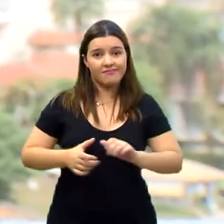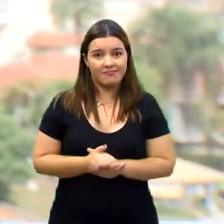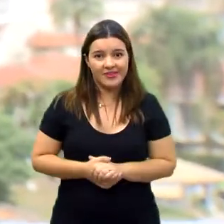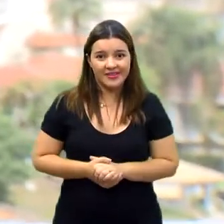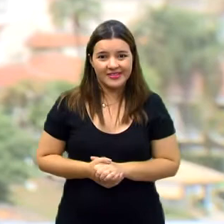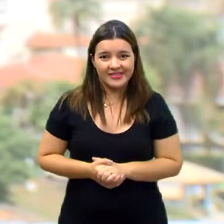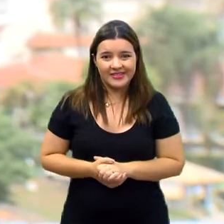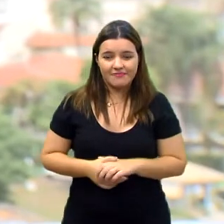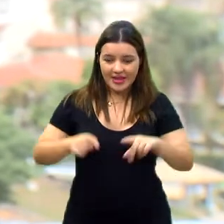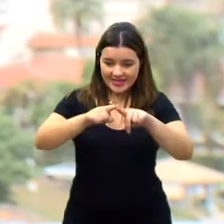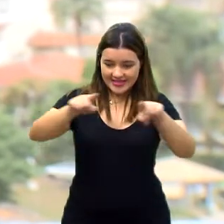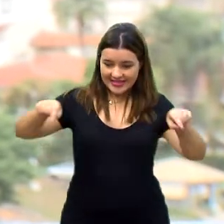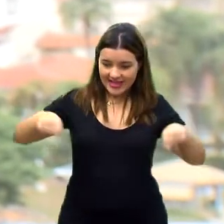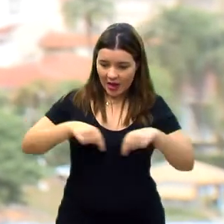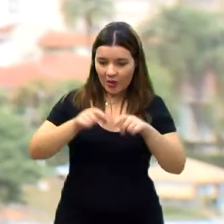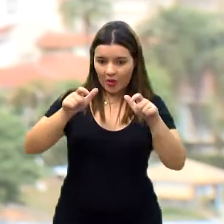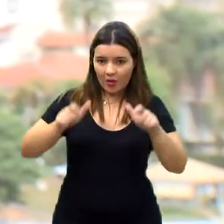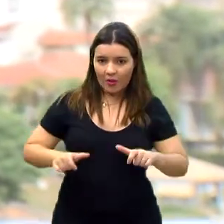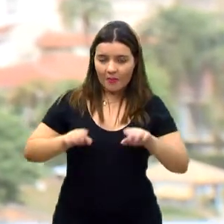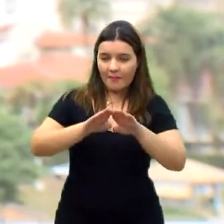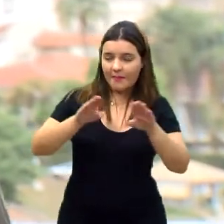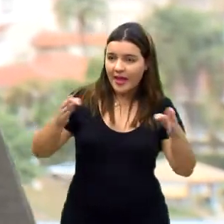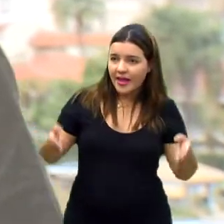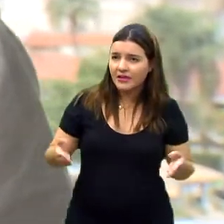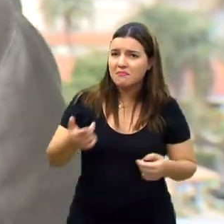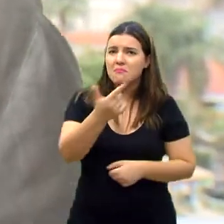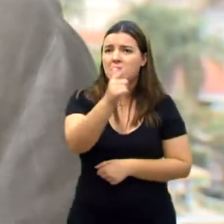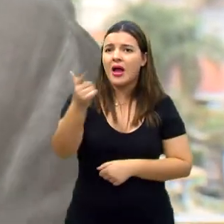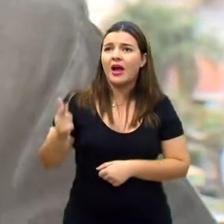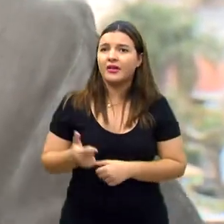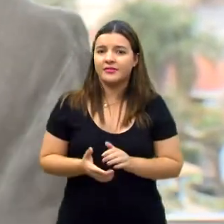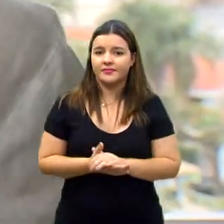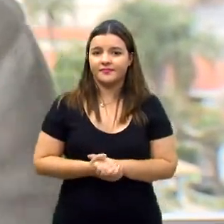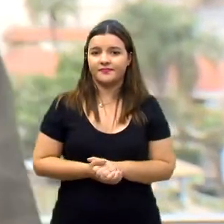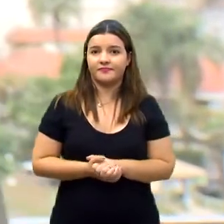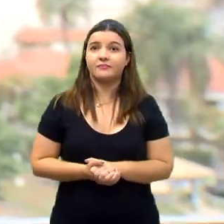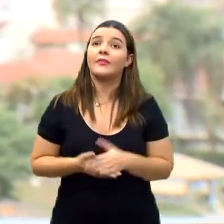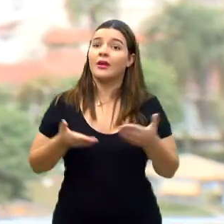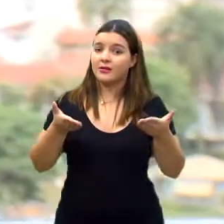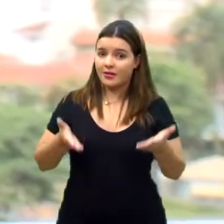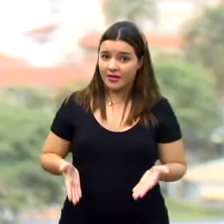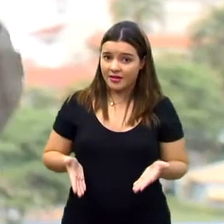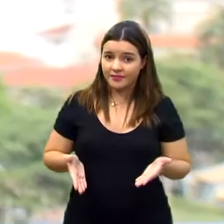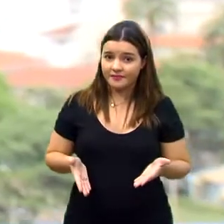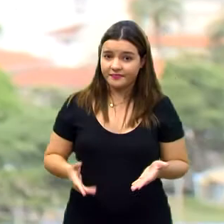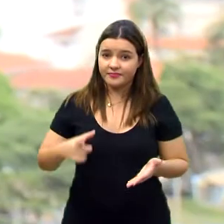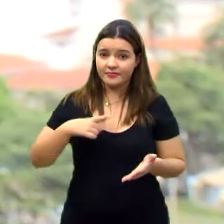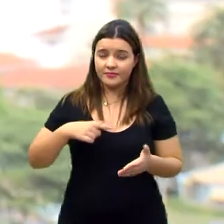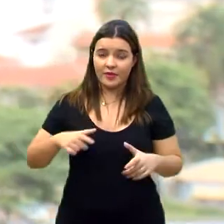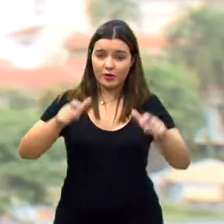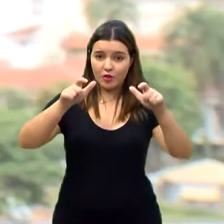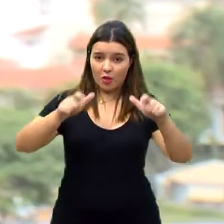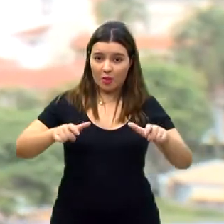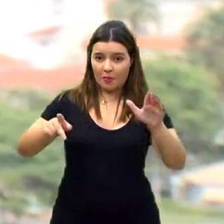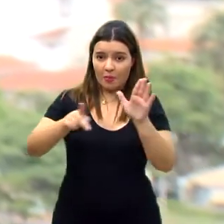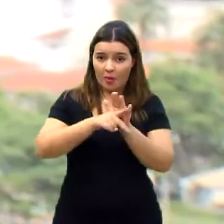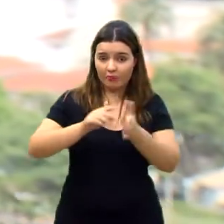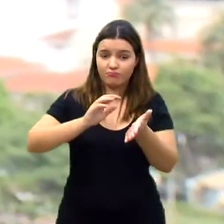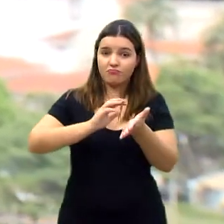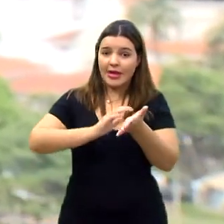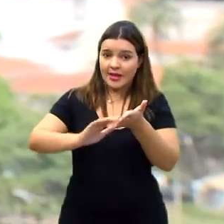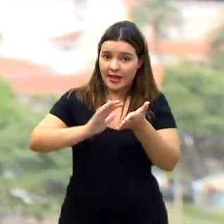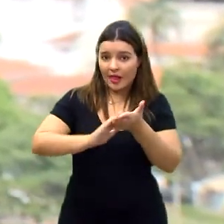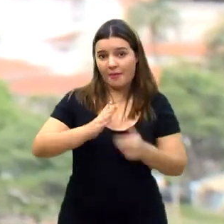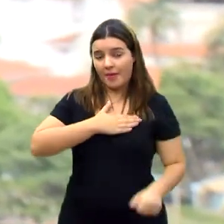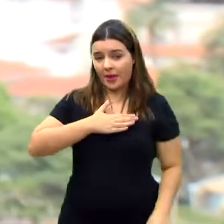design aqui dessa sala por exemplo a mesa o que mais que tem Carol olha aqui nós estamos no andar corporativa de um quente